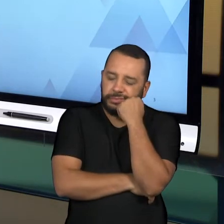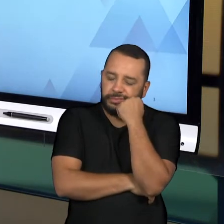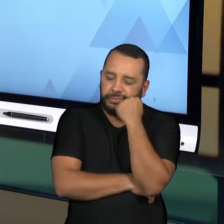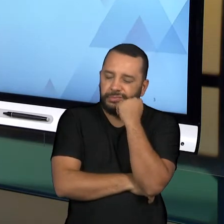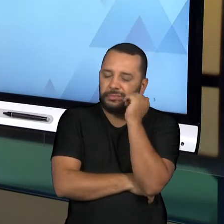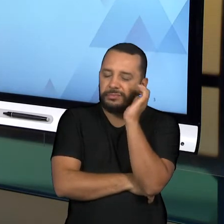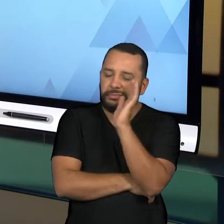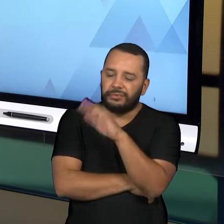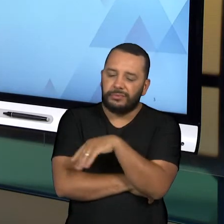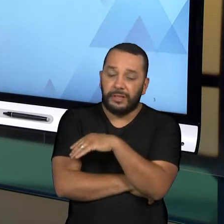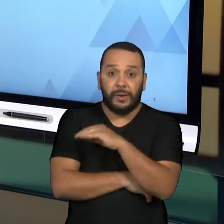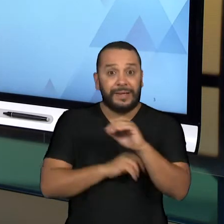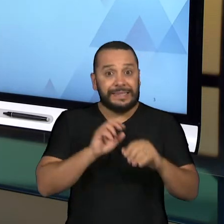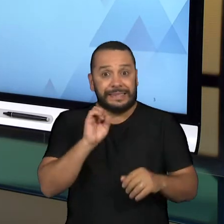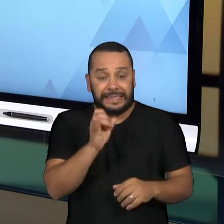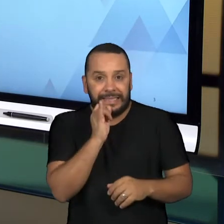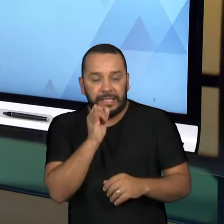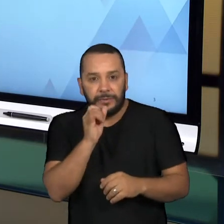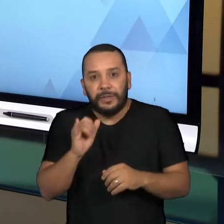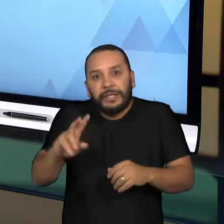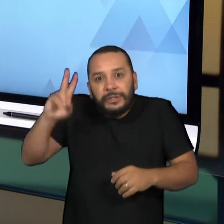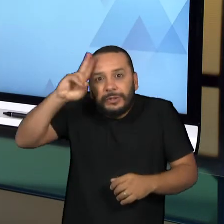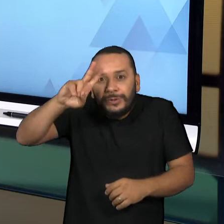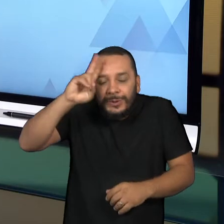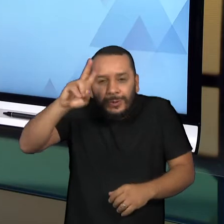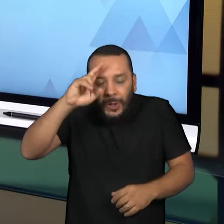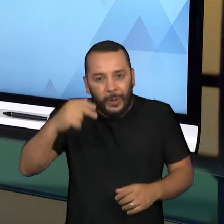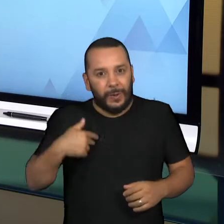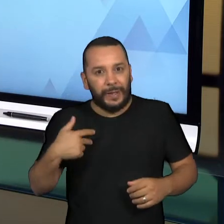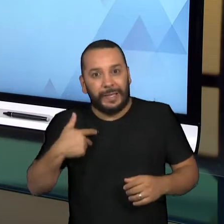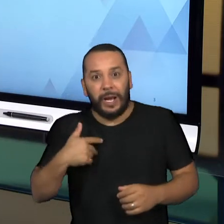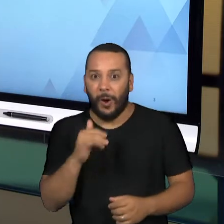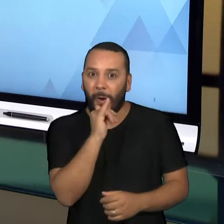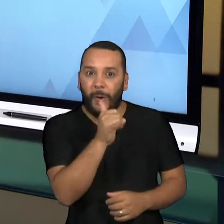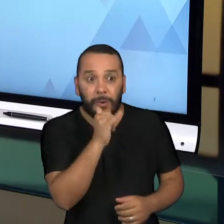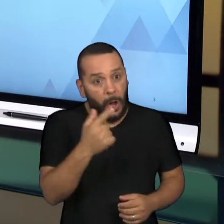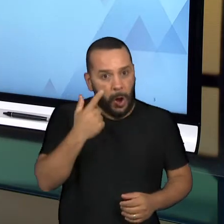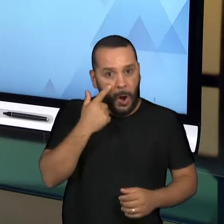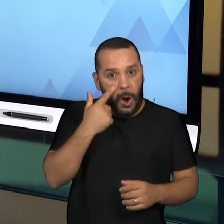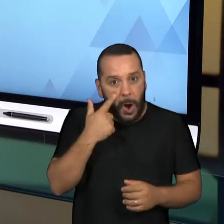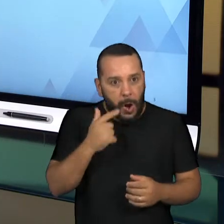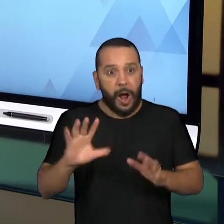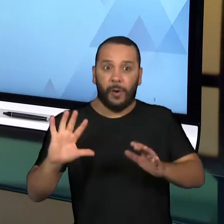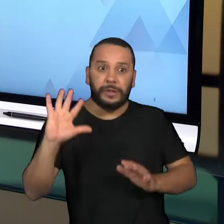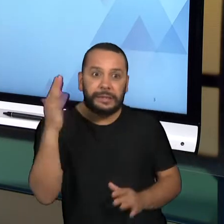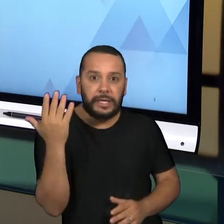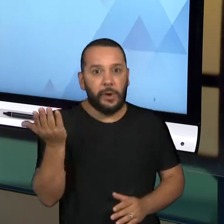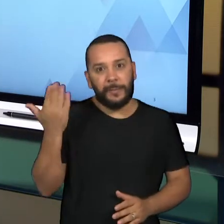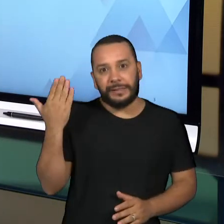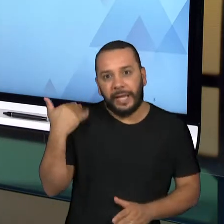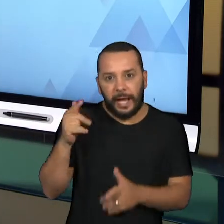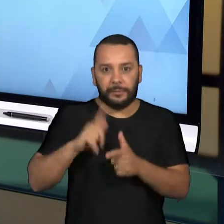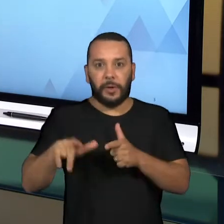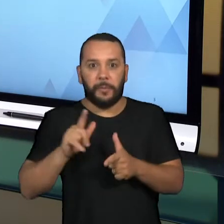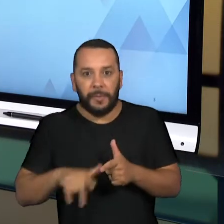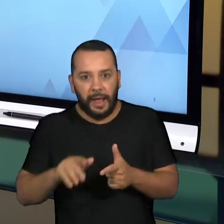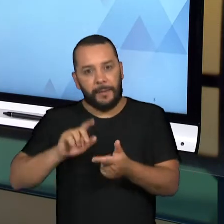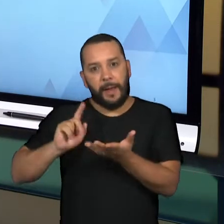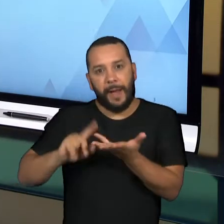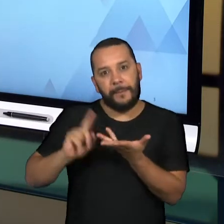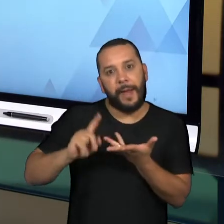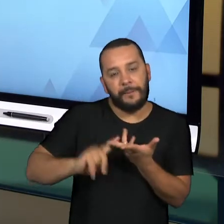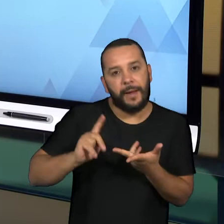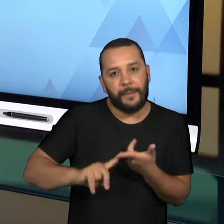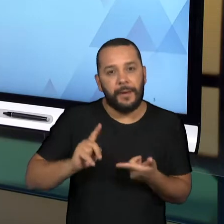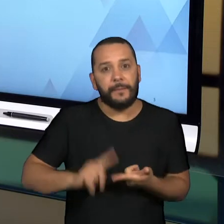a respeito daquele conserto ele traz um o ponto ele traz uma situação-problema ele